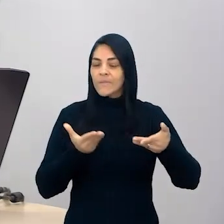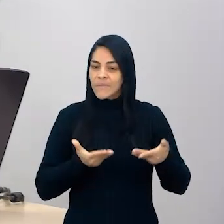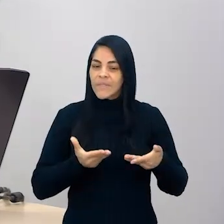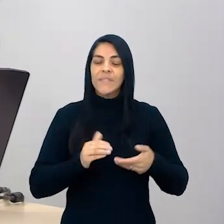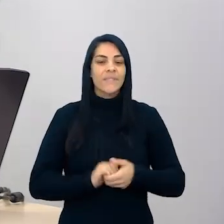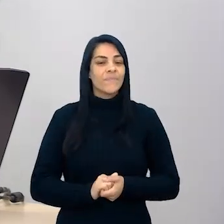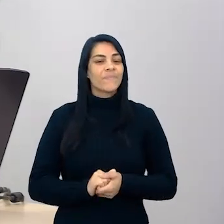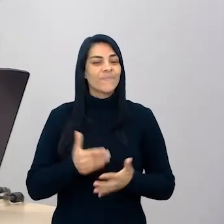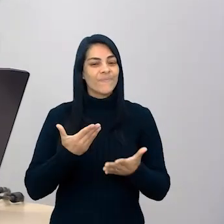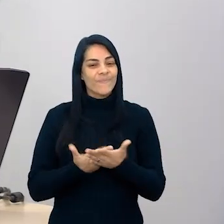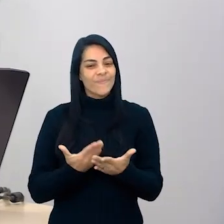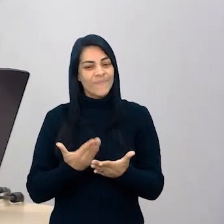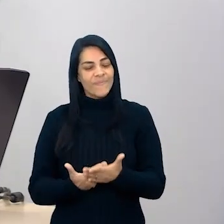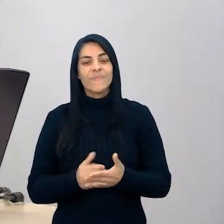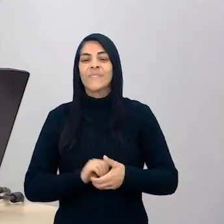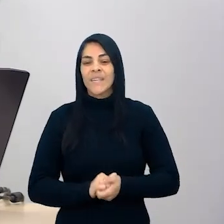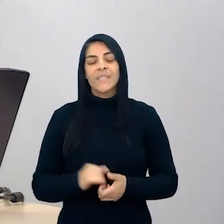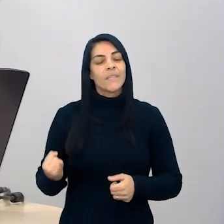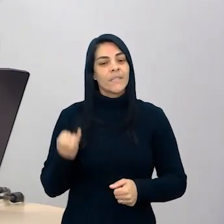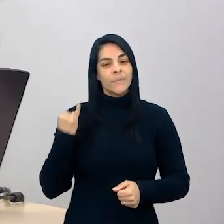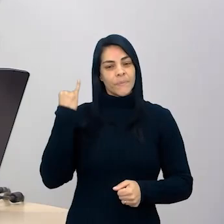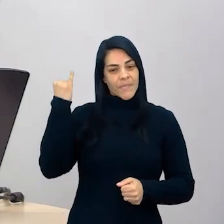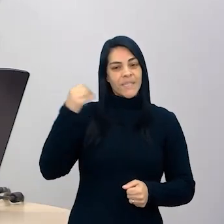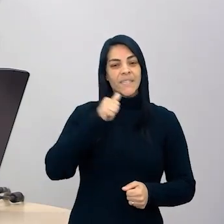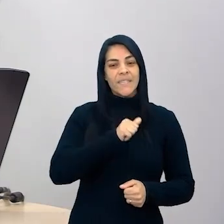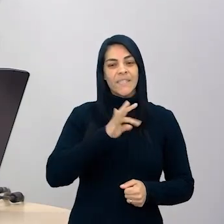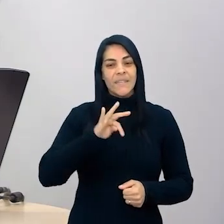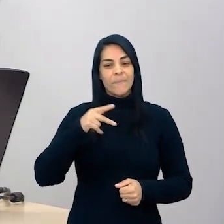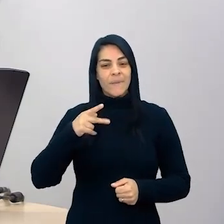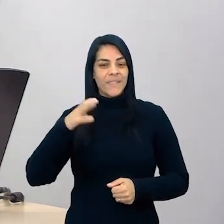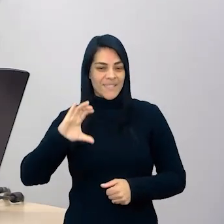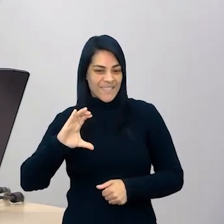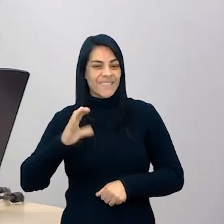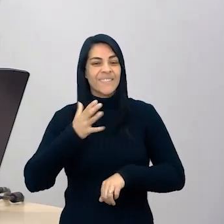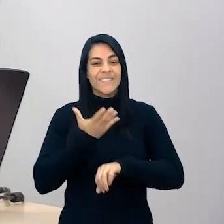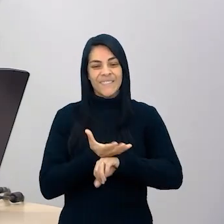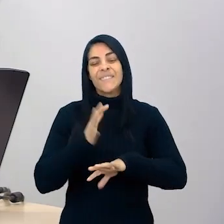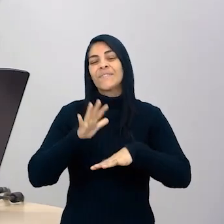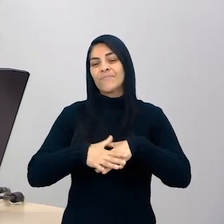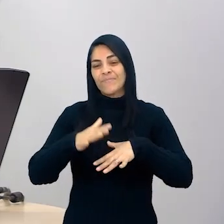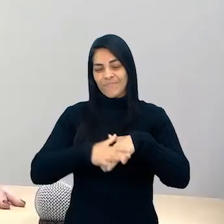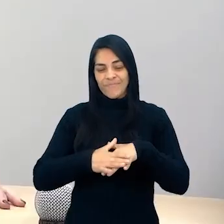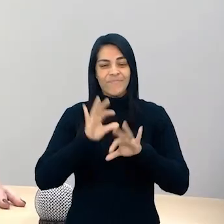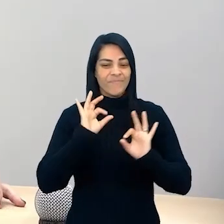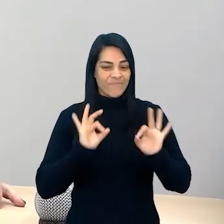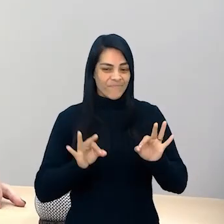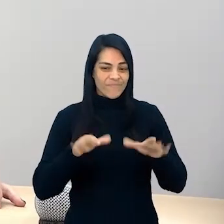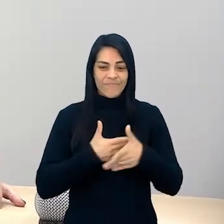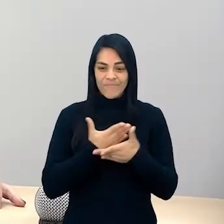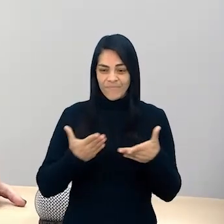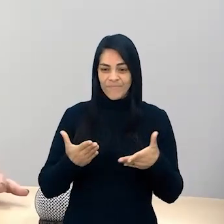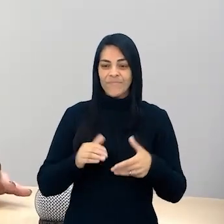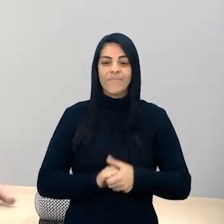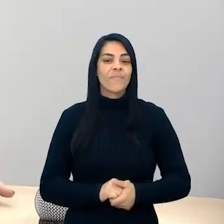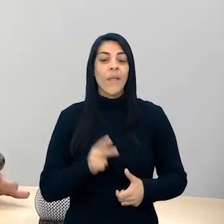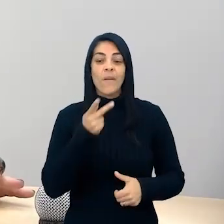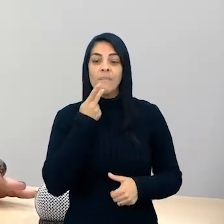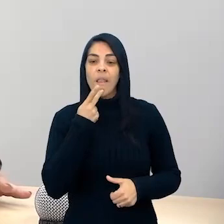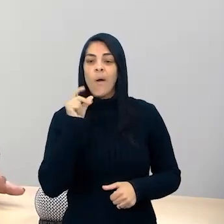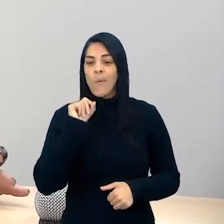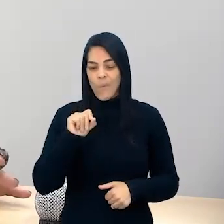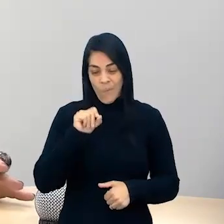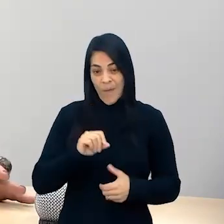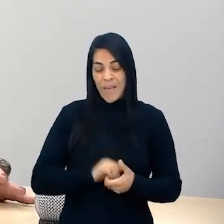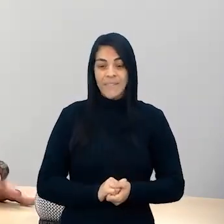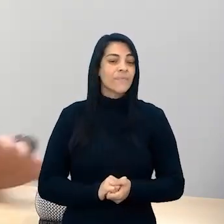aí a mais essa importante ATPC aí de matemática. Exatamente. Então a gente vai voltar a falar